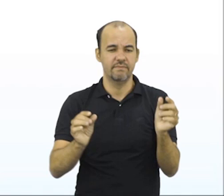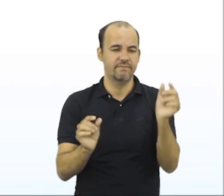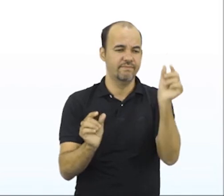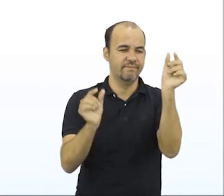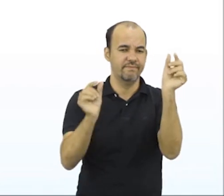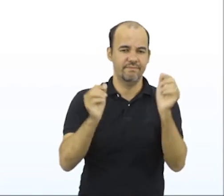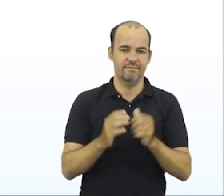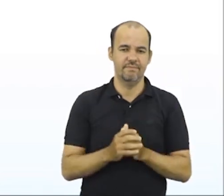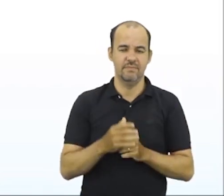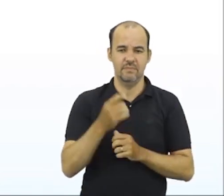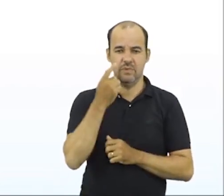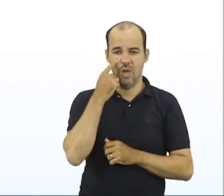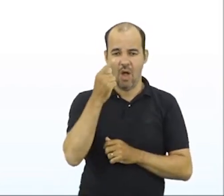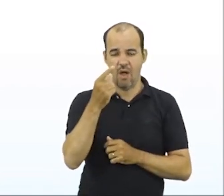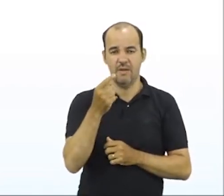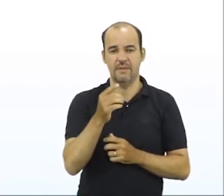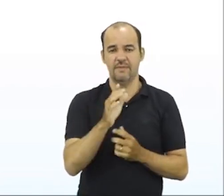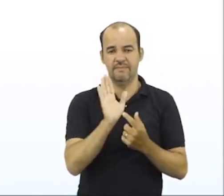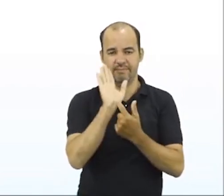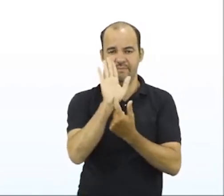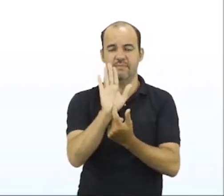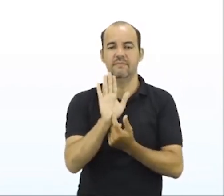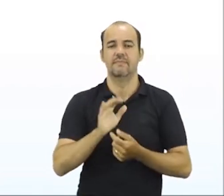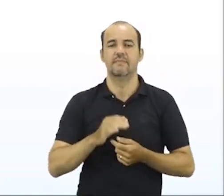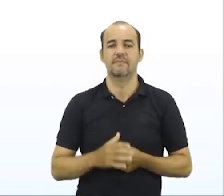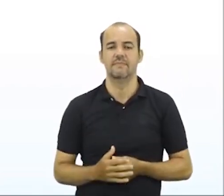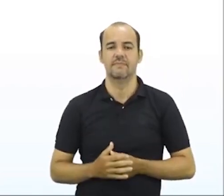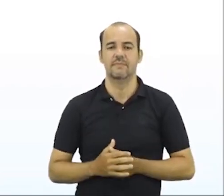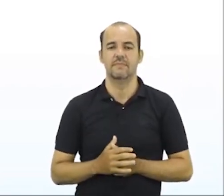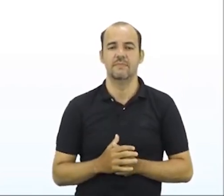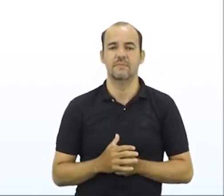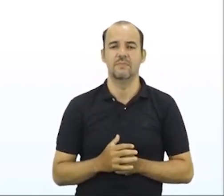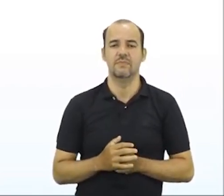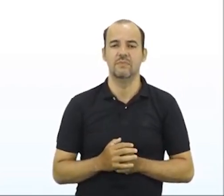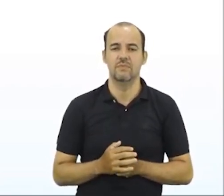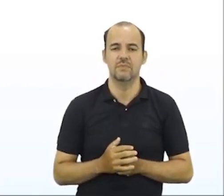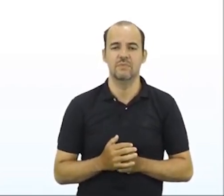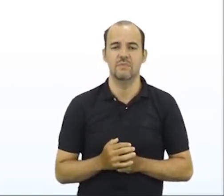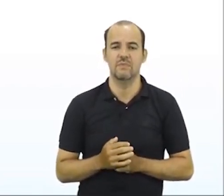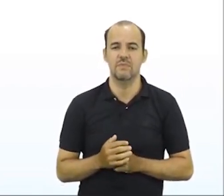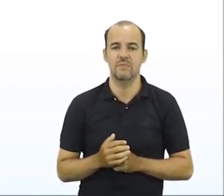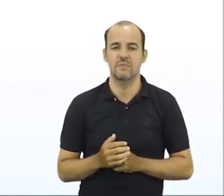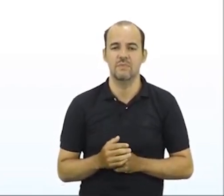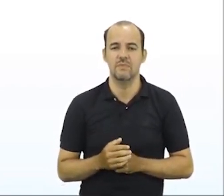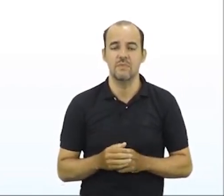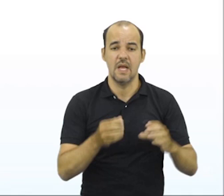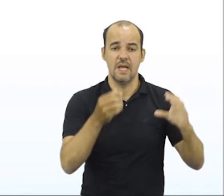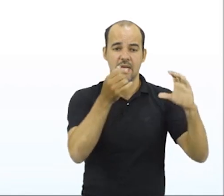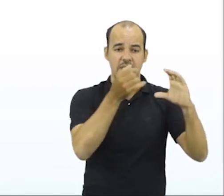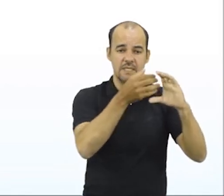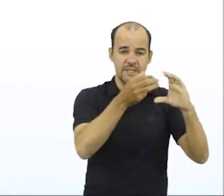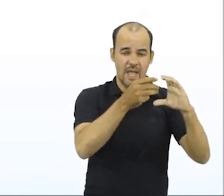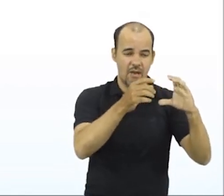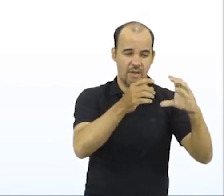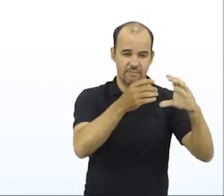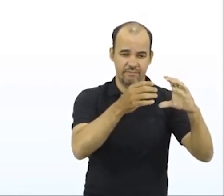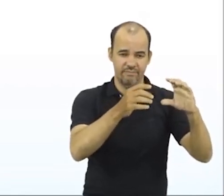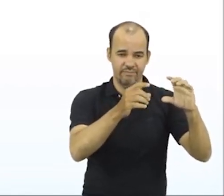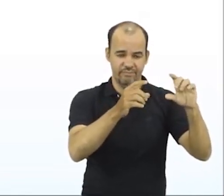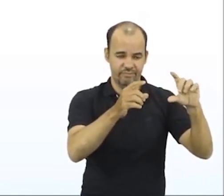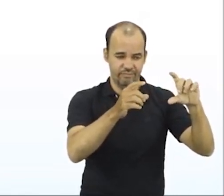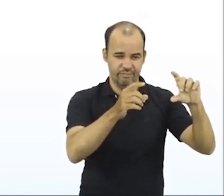assim, Vê o desenho que eu vou fazer bonitinho aqui. Quando você pega isso aqui, eu vou ter uma célula assim,